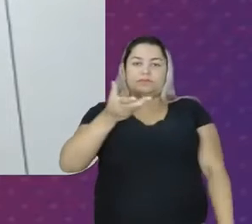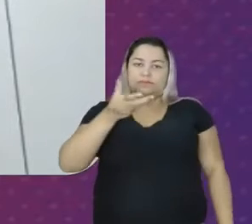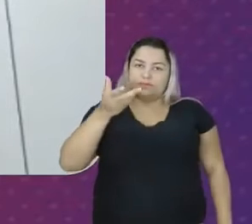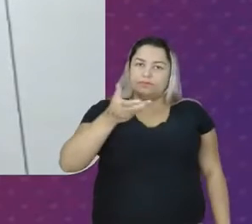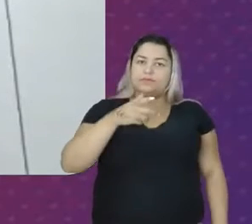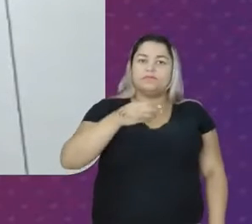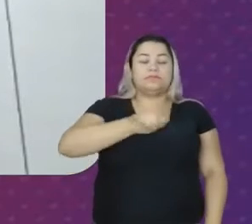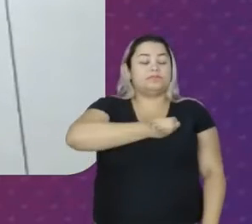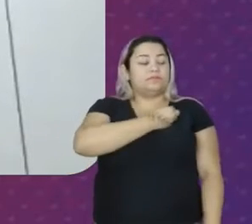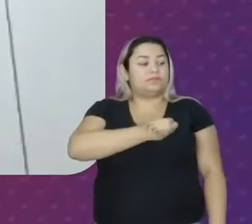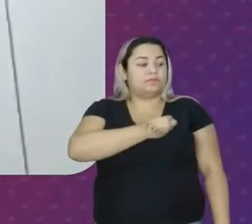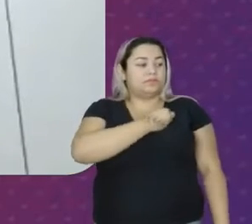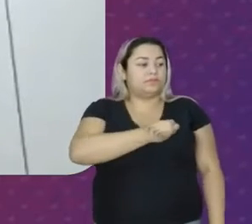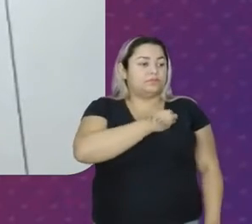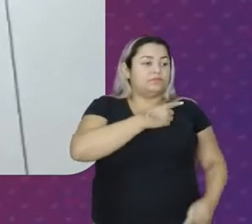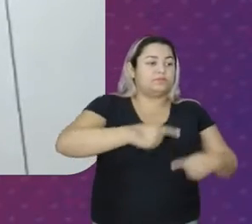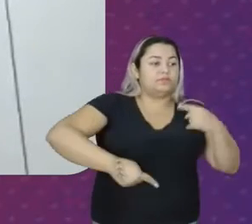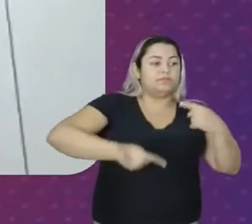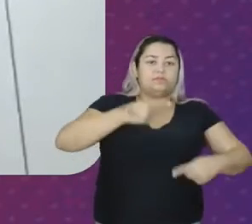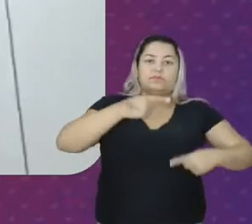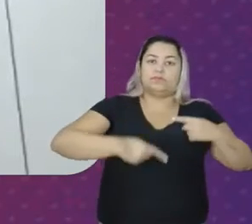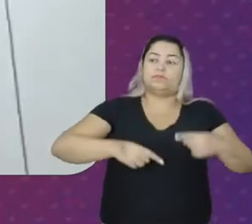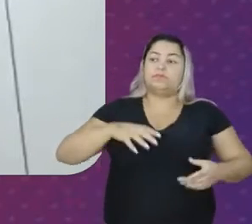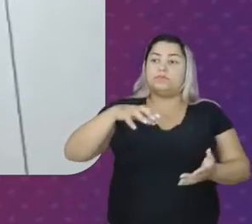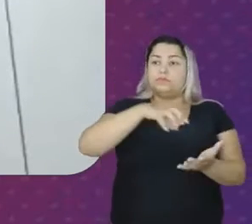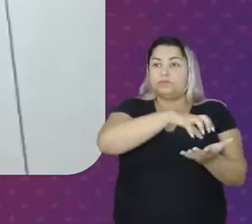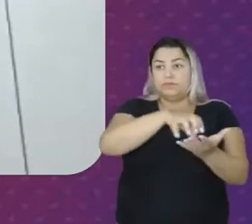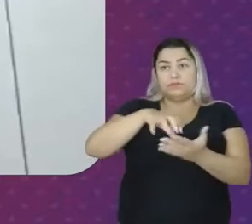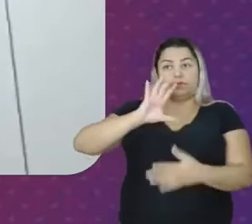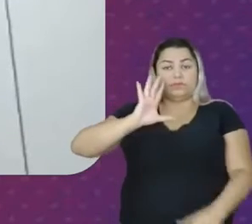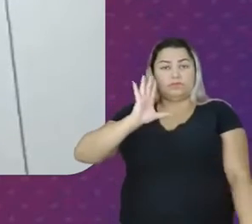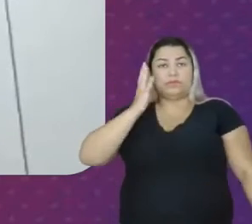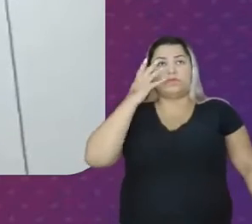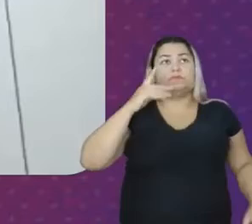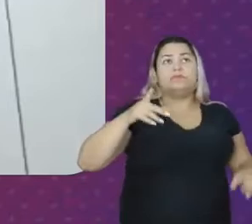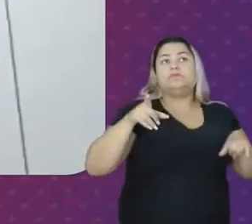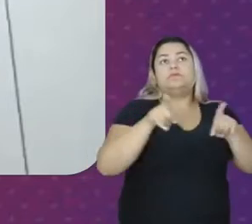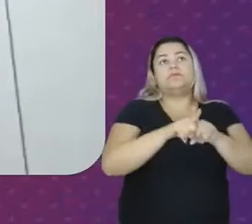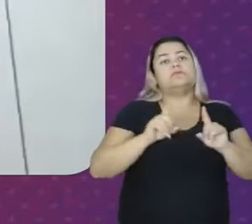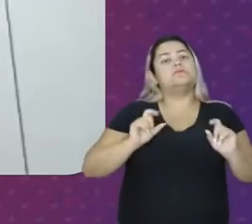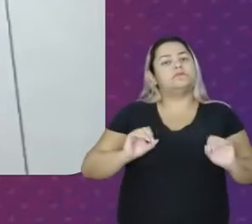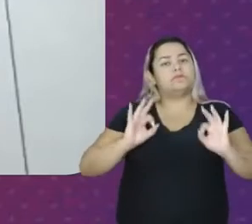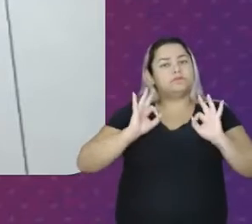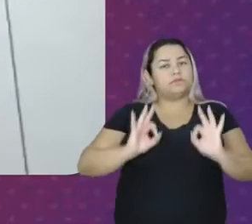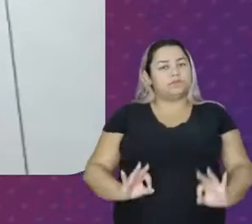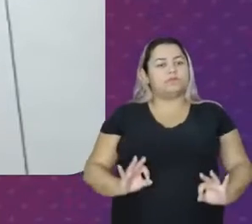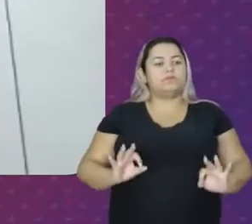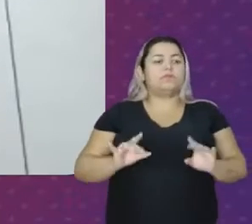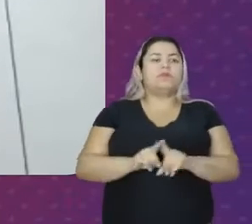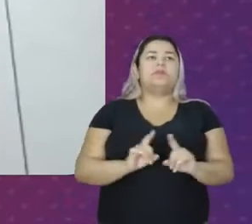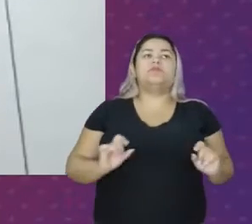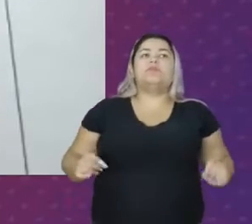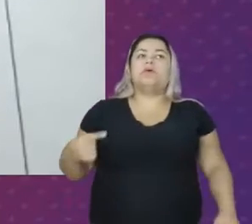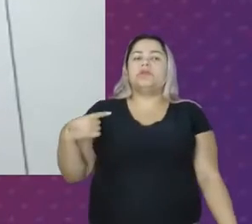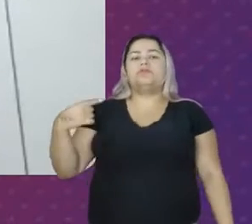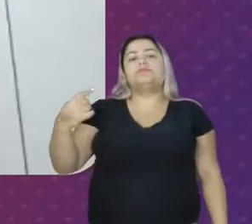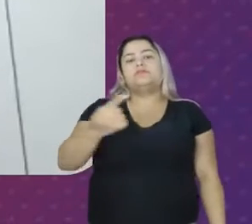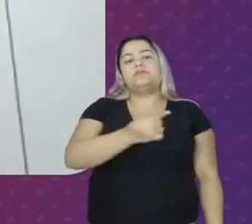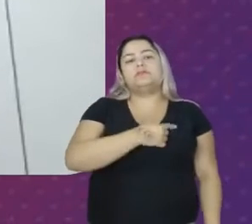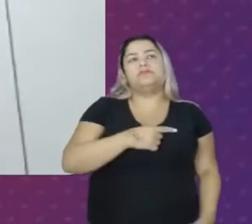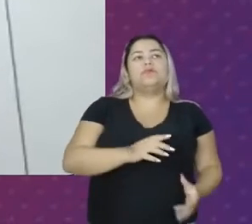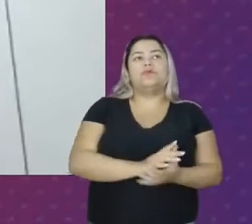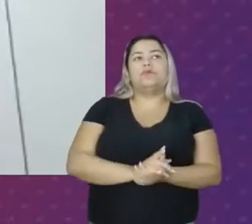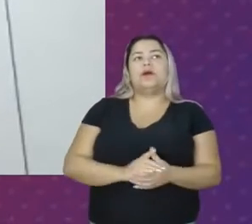uma participação política nesses espaços de poder e decisão mais efetiva, mais justa, e que seja